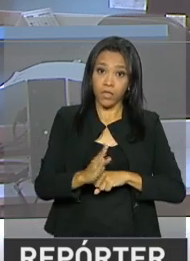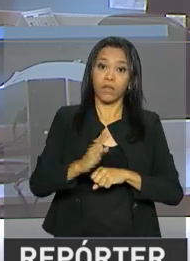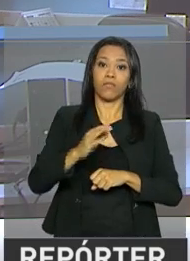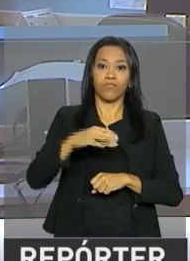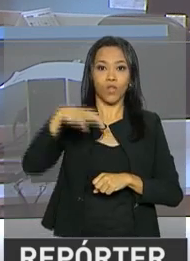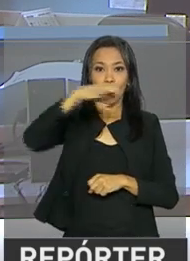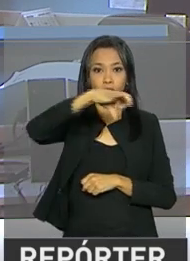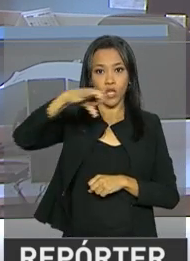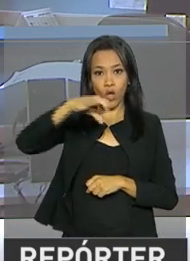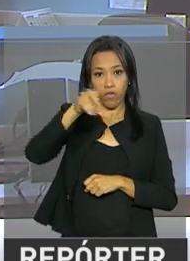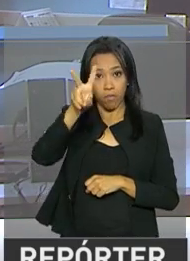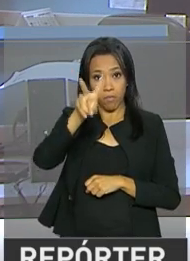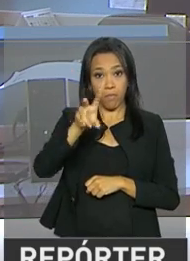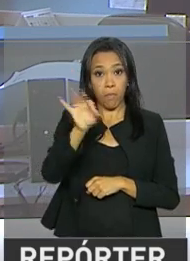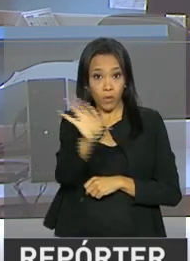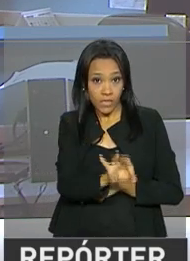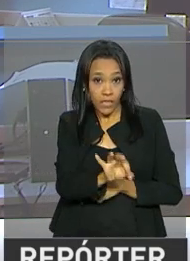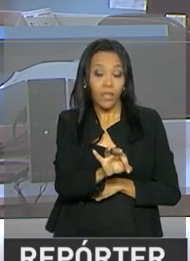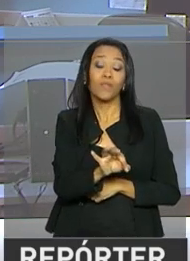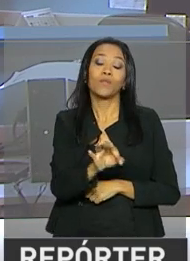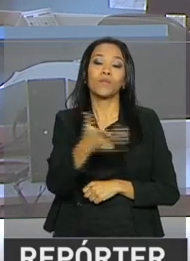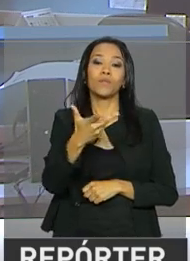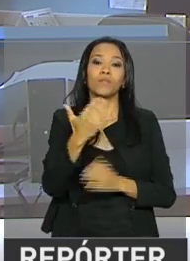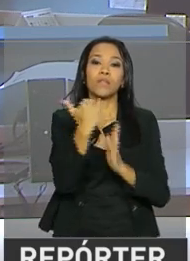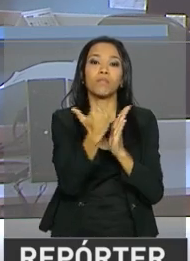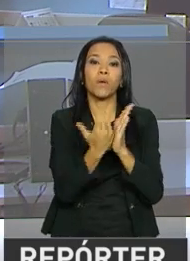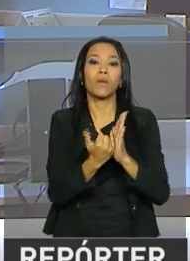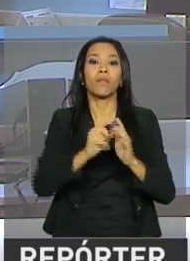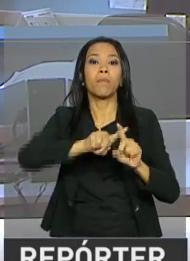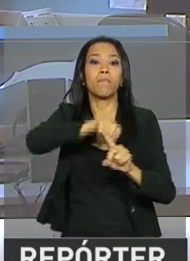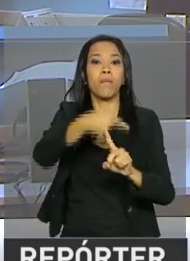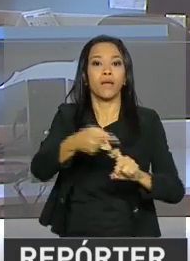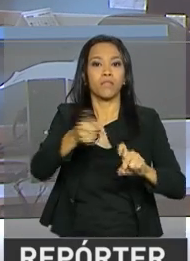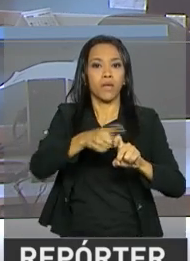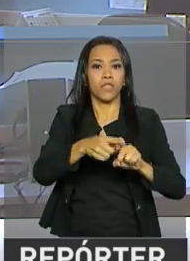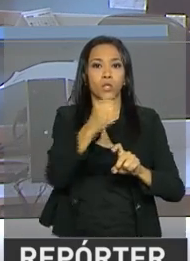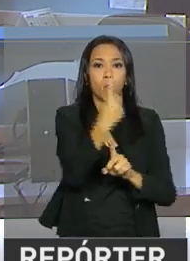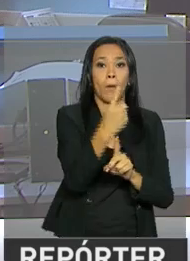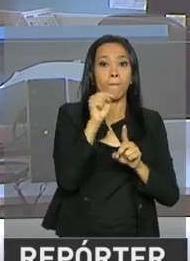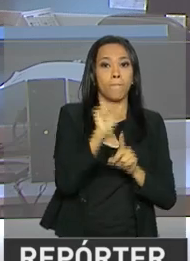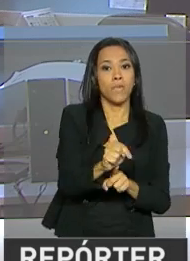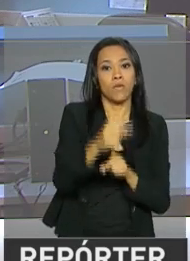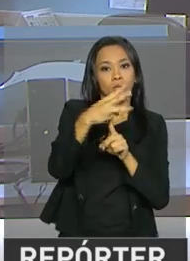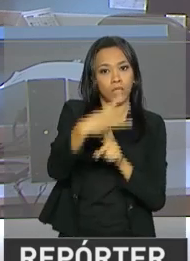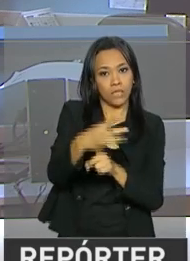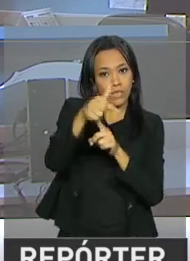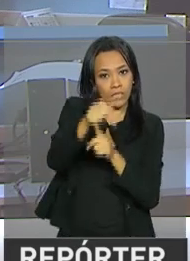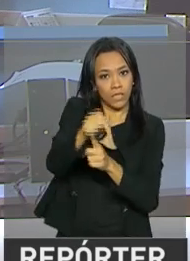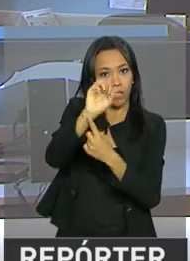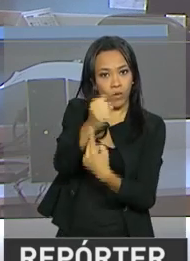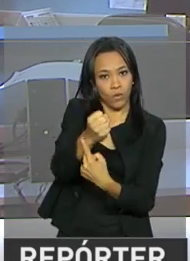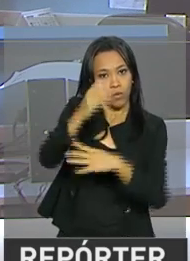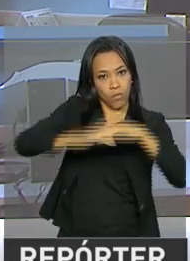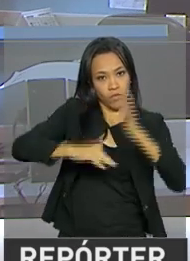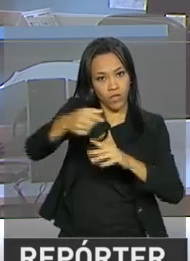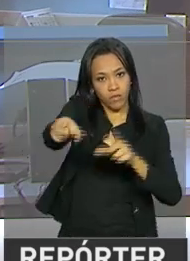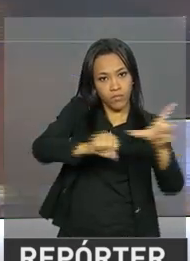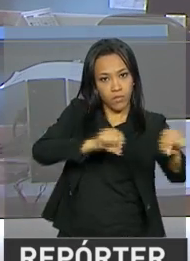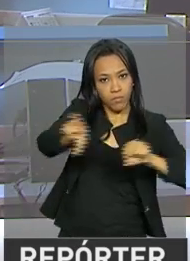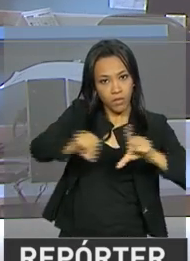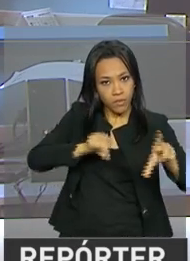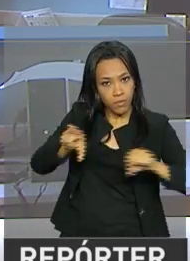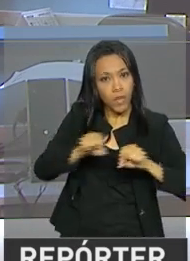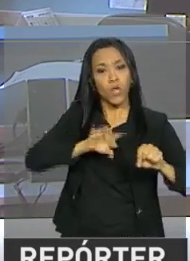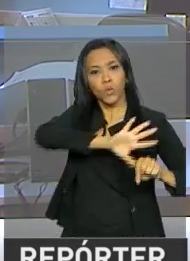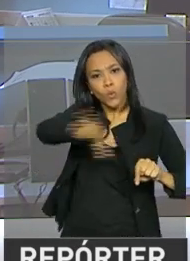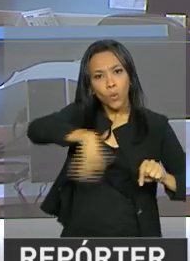99% das vagas do programa Mais Médicos os 1378 profissionais selecionados todos eles